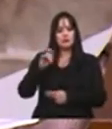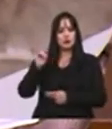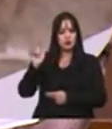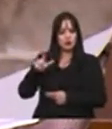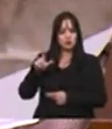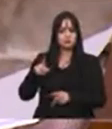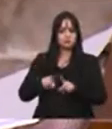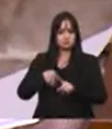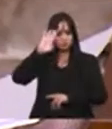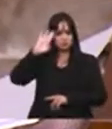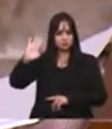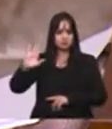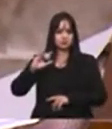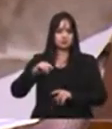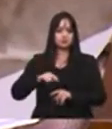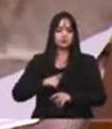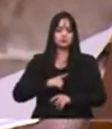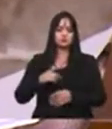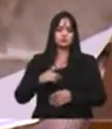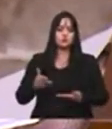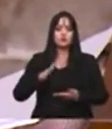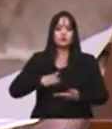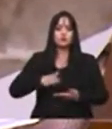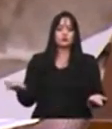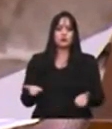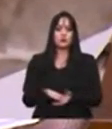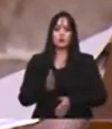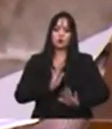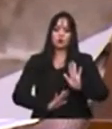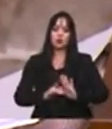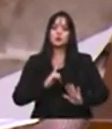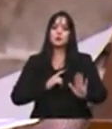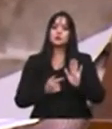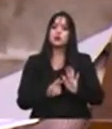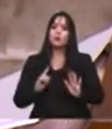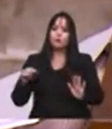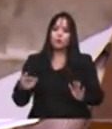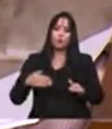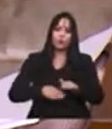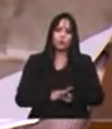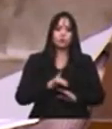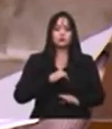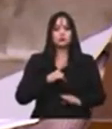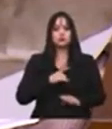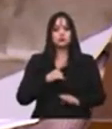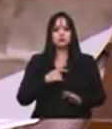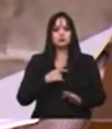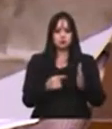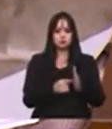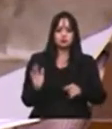Lopes, e principalmente dados bancários obtidos por meio de ação cautelar, que demonstram, além de depósitos ilustrados na